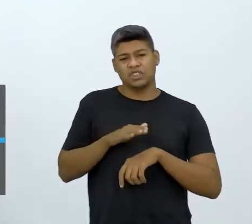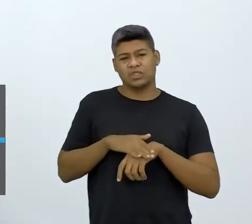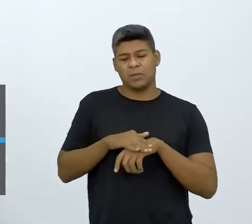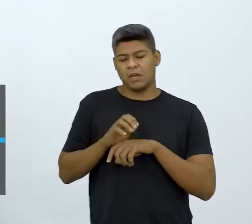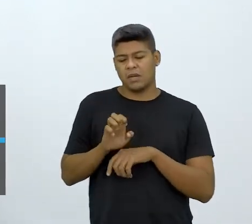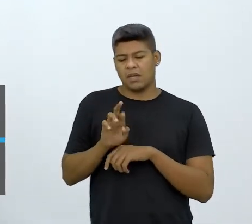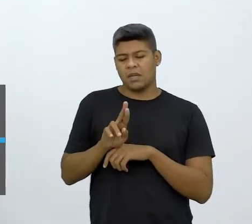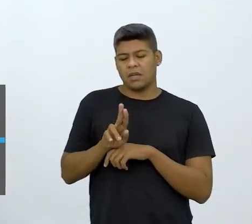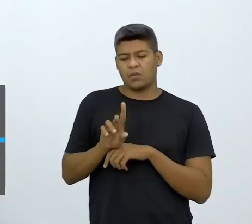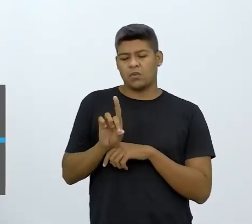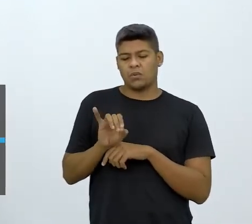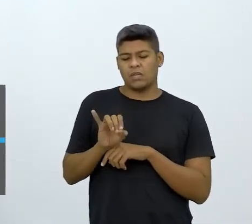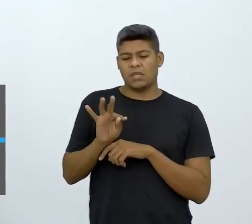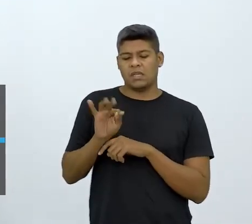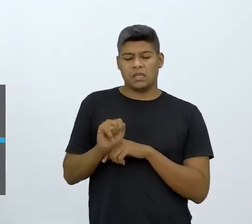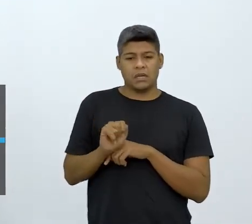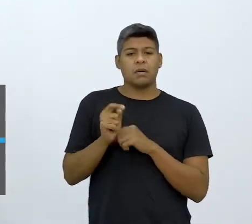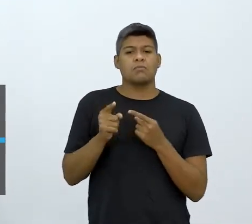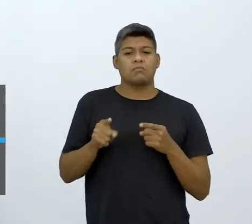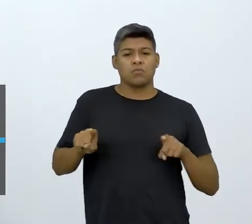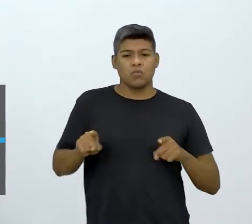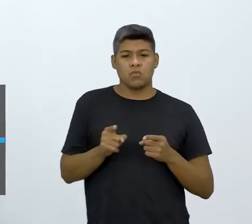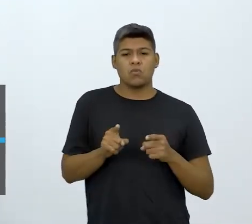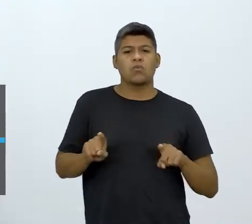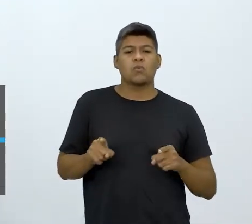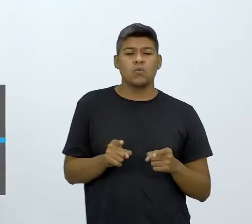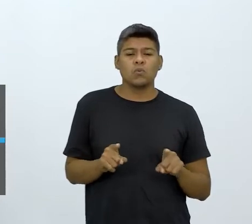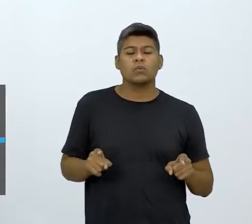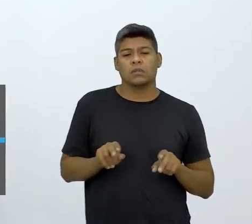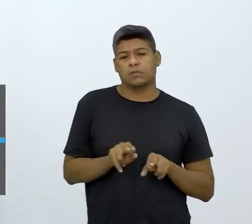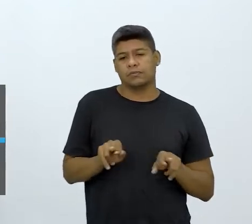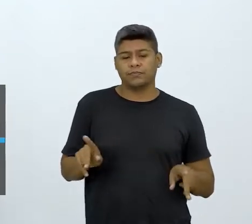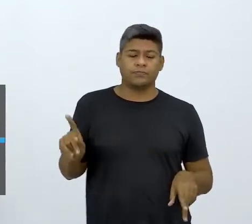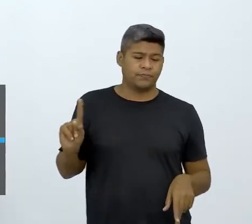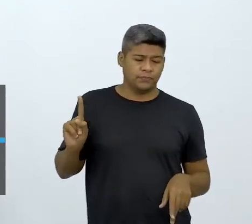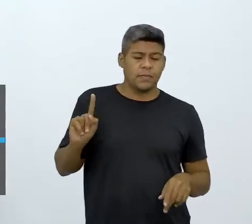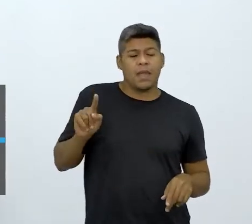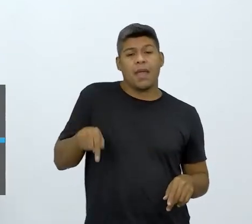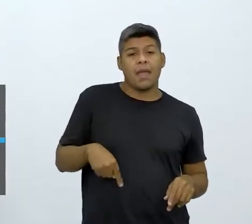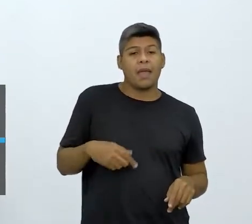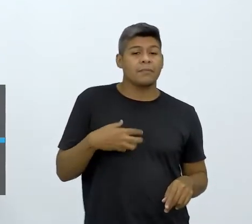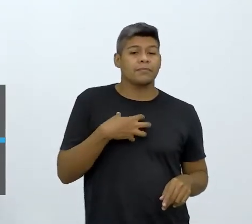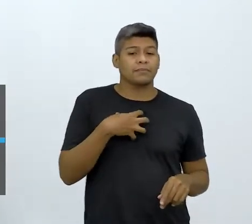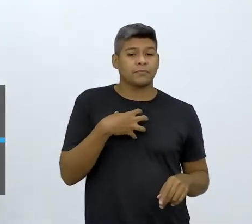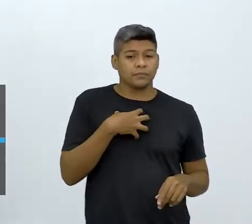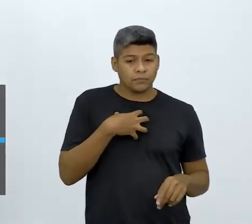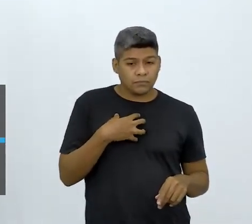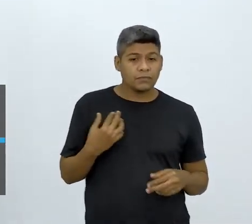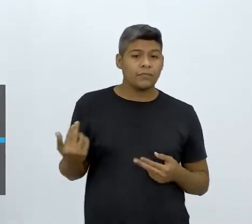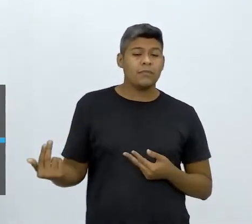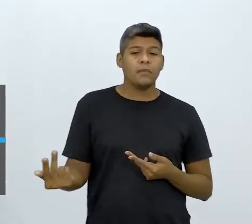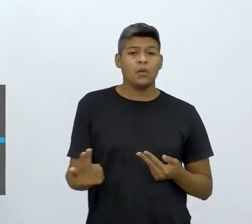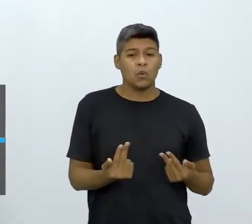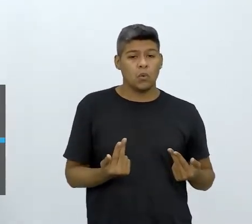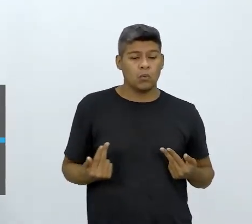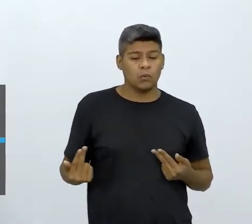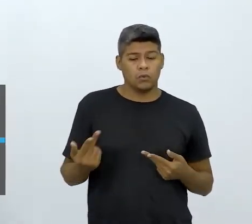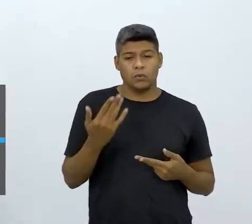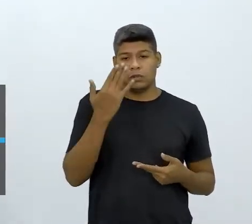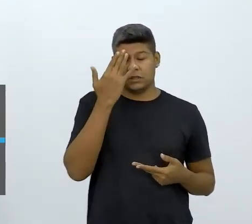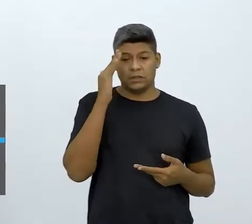erudita, música clássica, filmes clássicos. Não, essa é a maneira do senso comum entender a